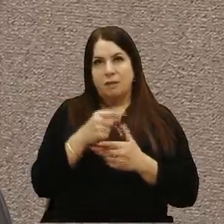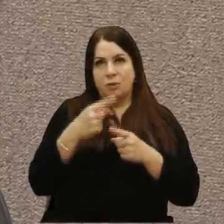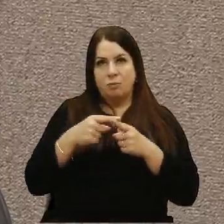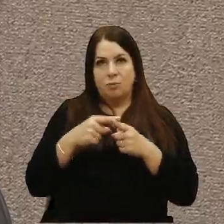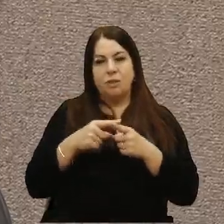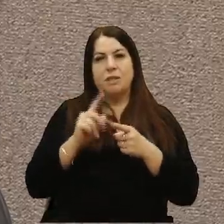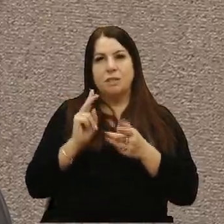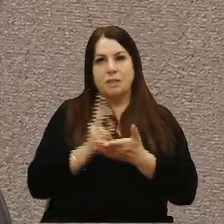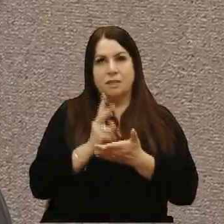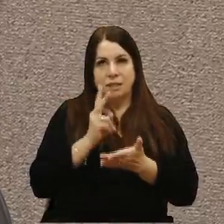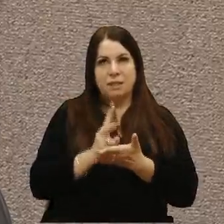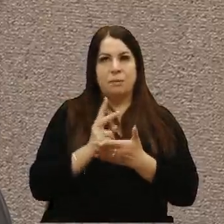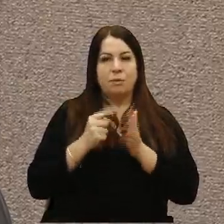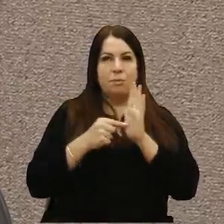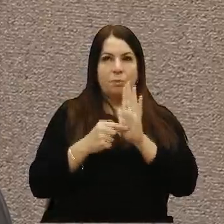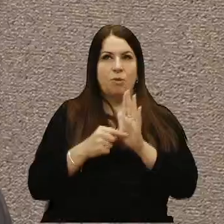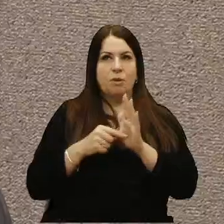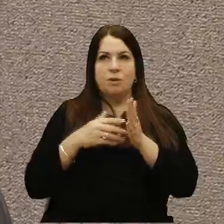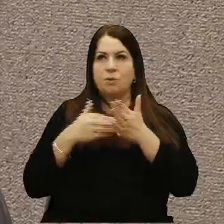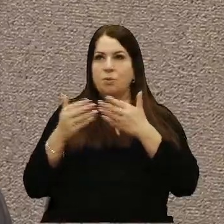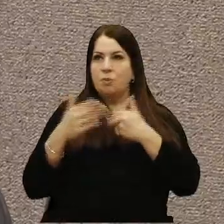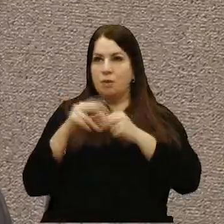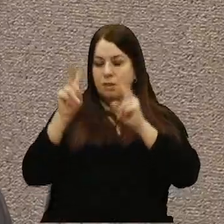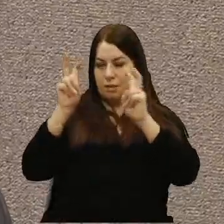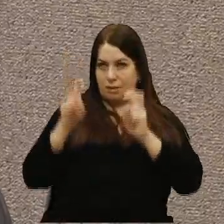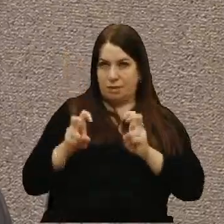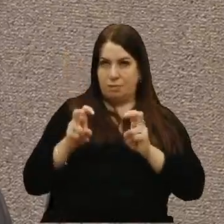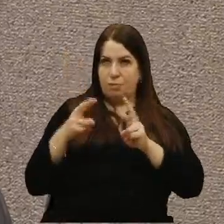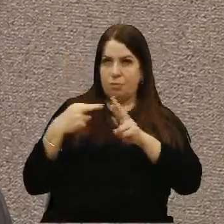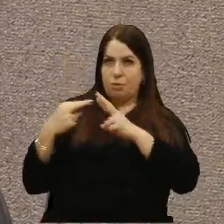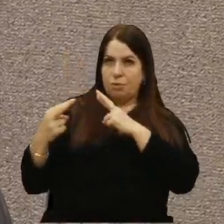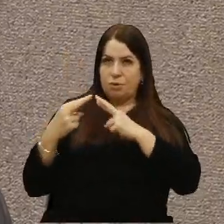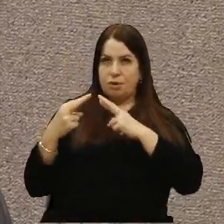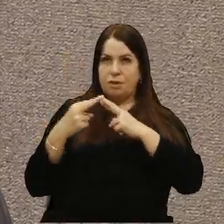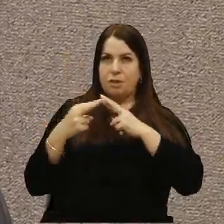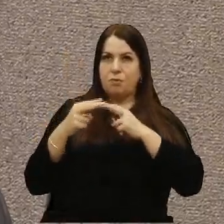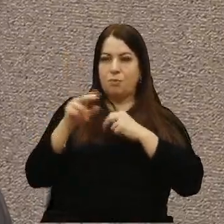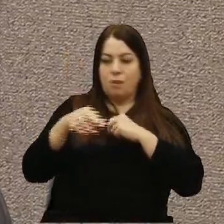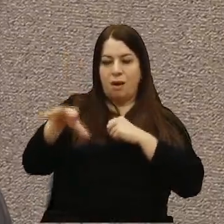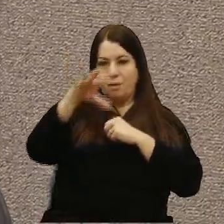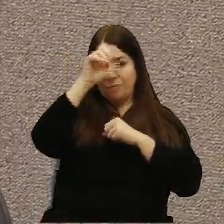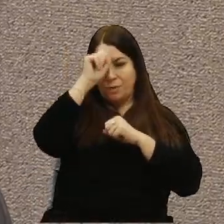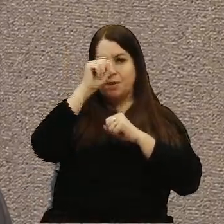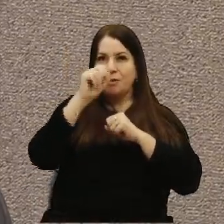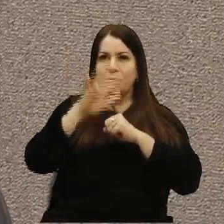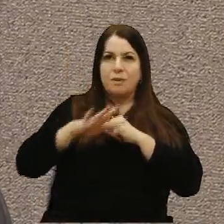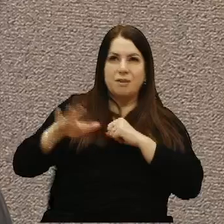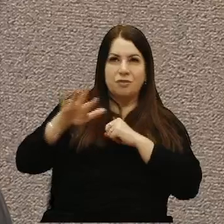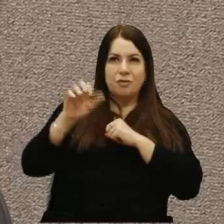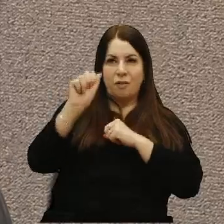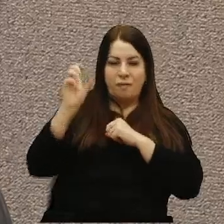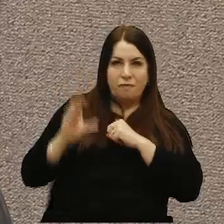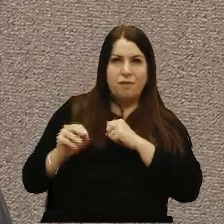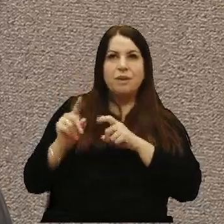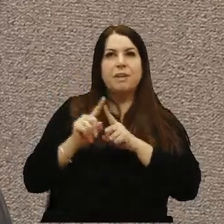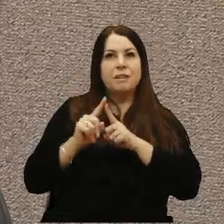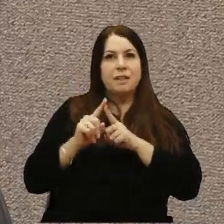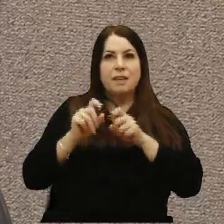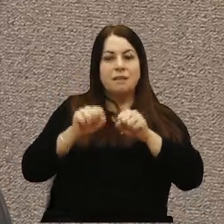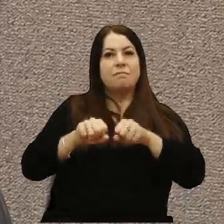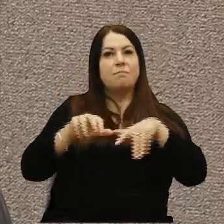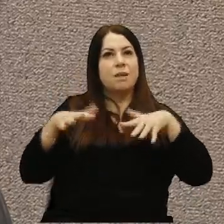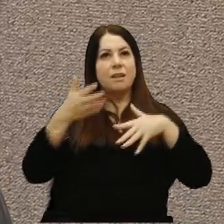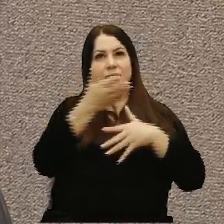gente sempre que trata de qualquer tema que tenha relação com a Umbanda, com as religiões de matriz africana, a gente tem esse plenário